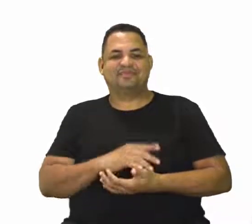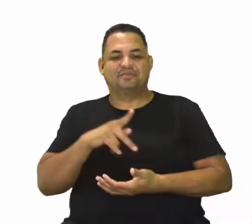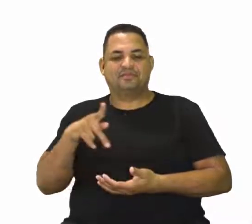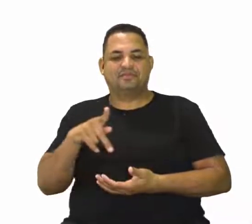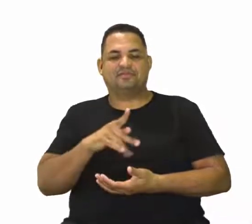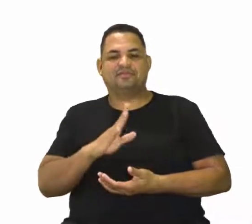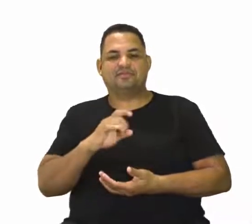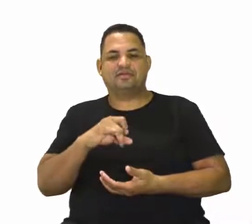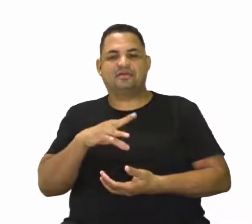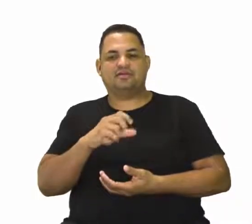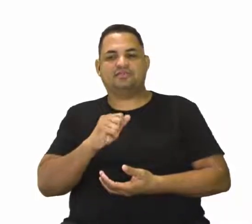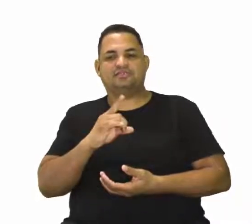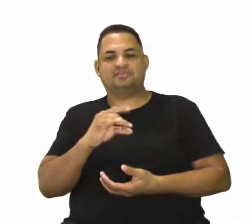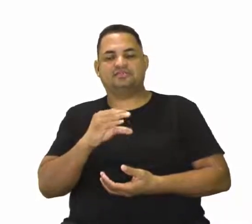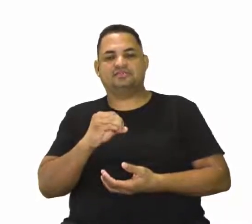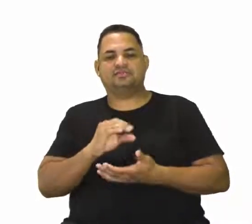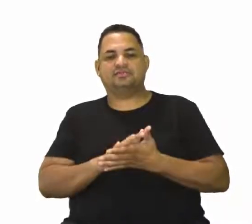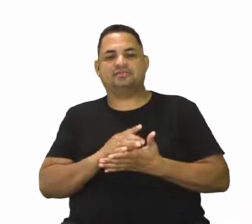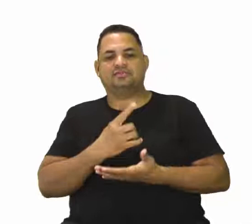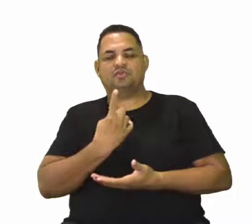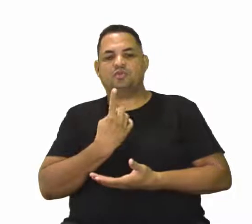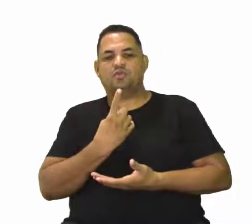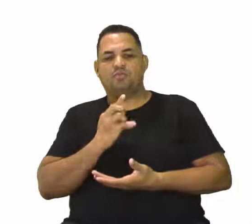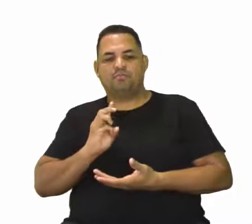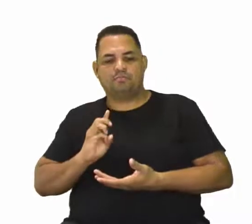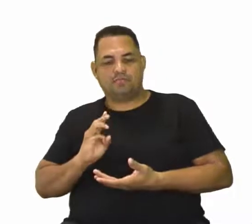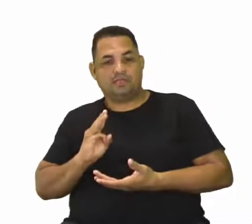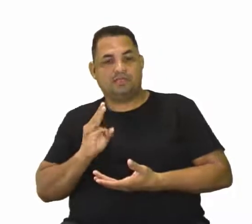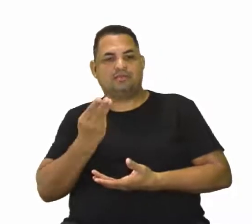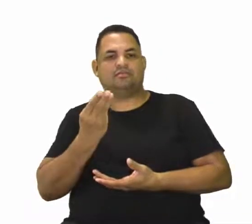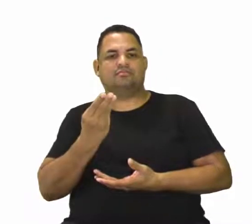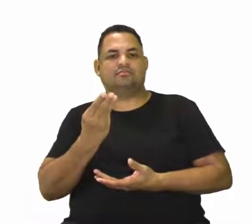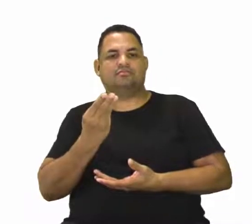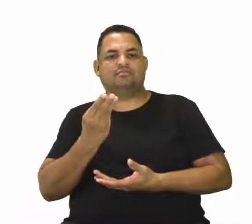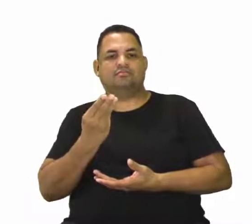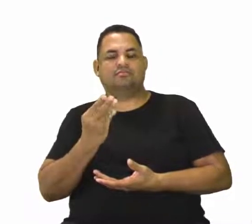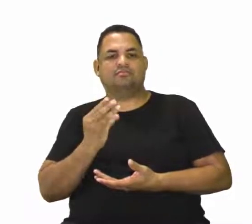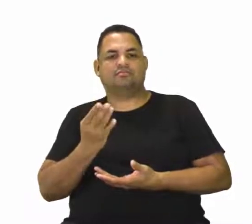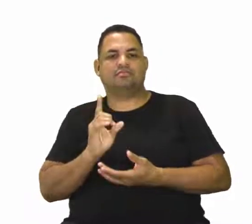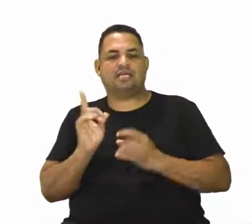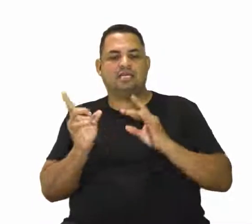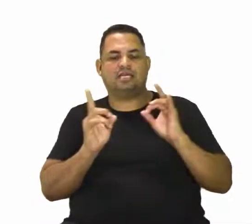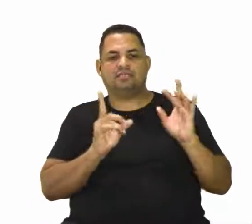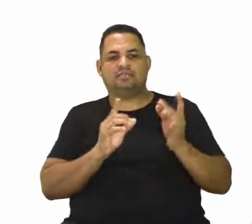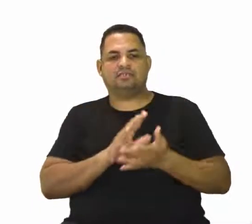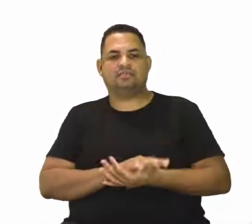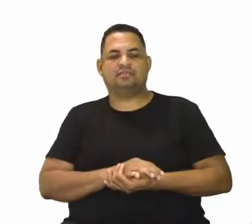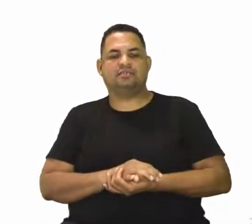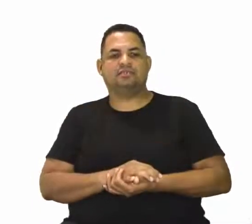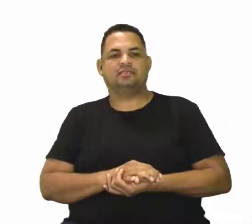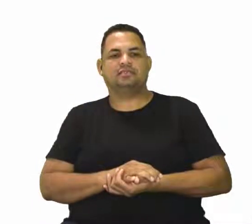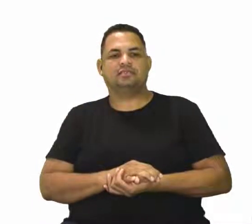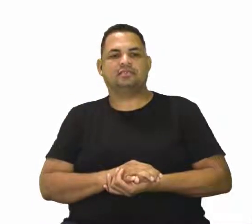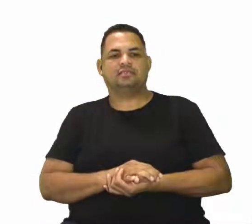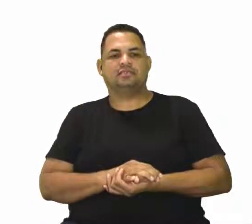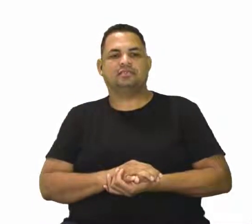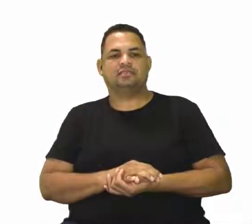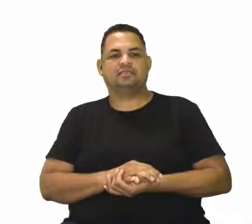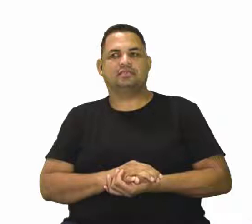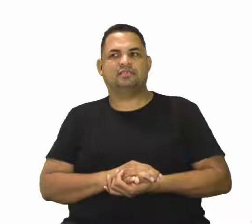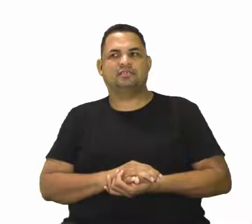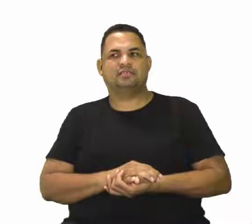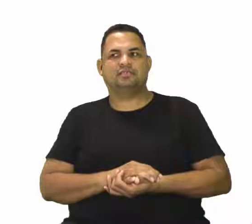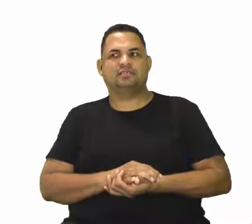a probabilidade é de 1 Milhão para um Oi e aí quem sabe